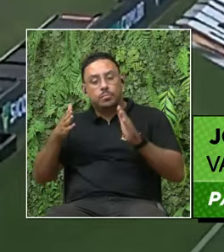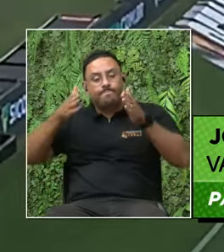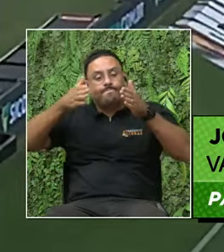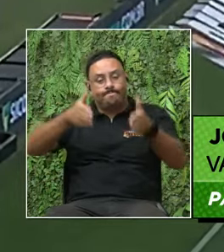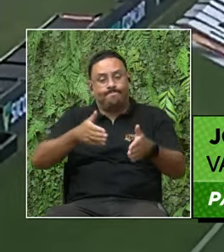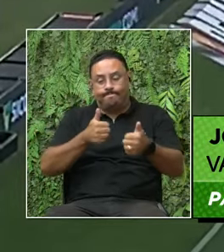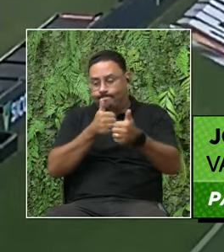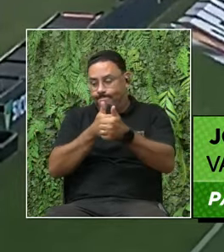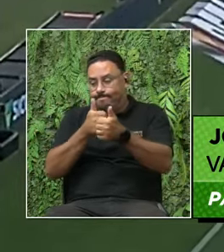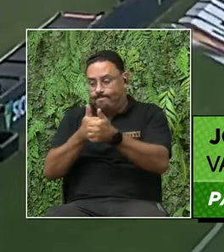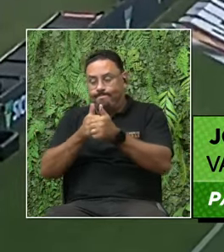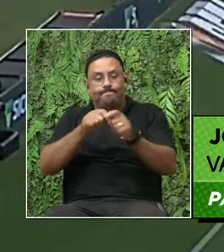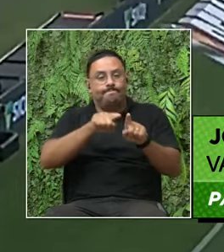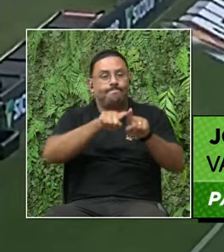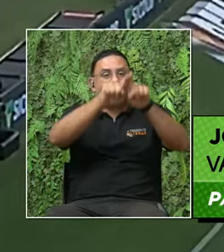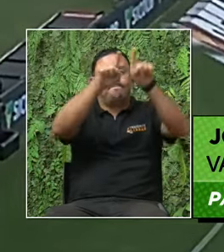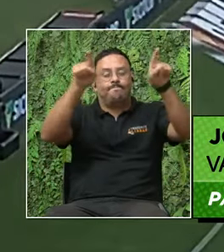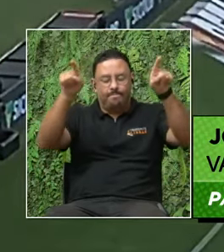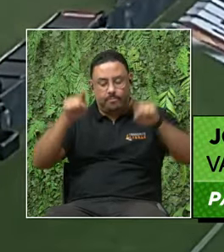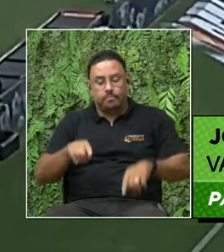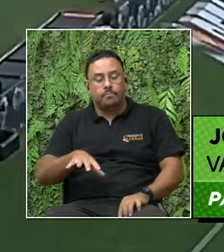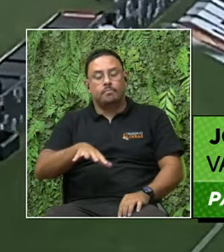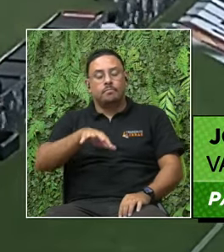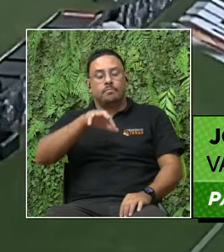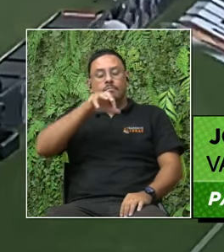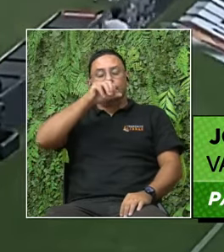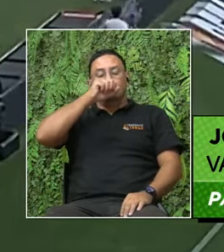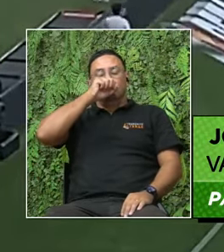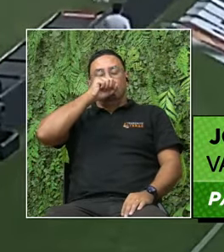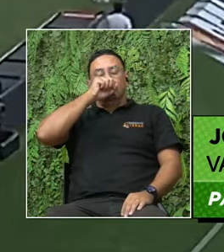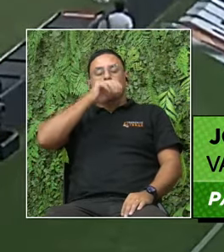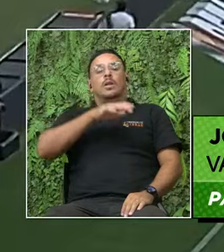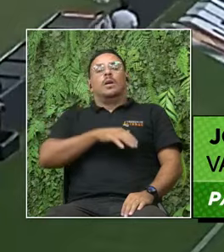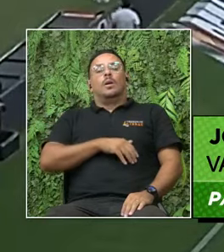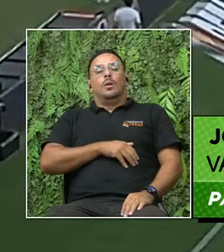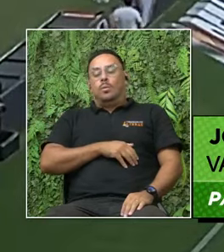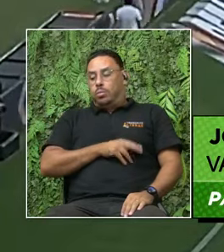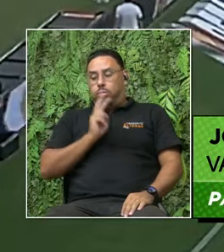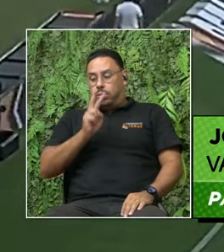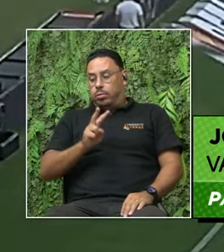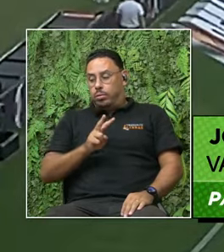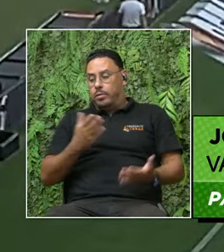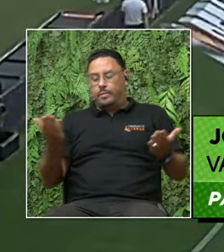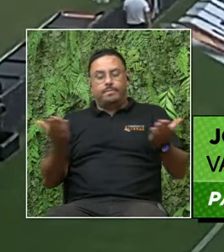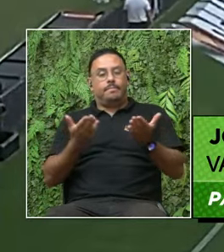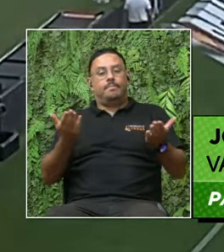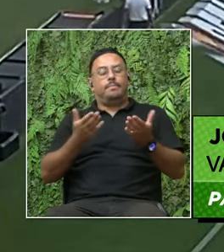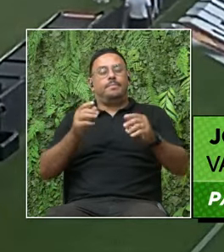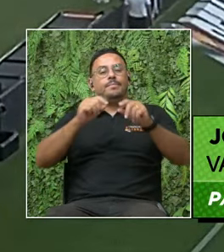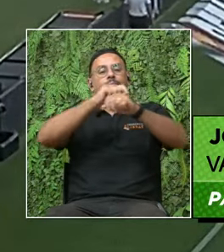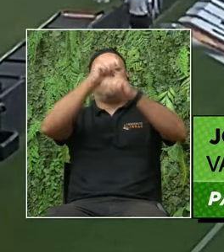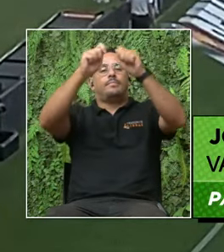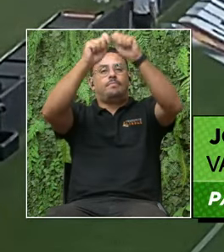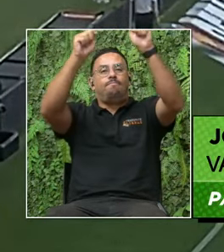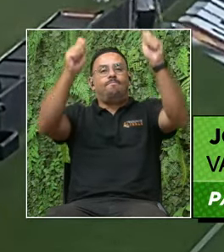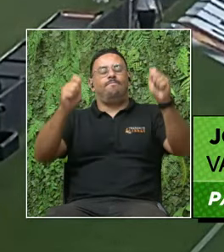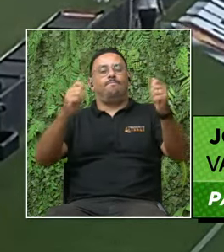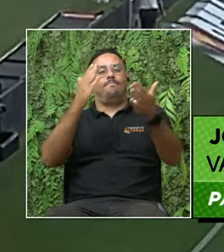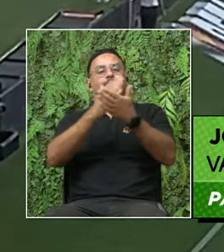perto da trave Respira fundo olha ali e vai pendurar pendurou a chuteira